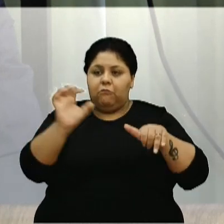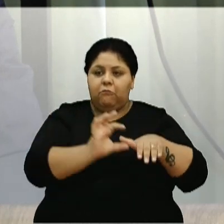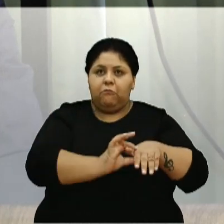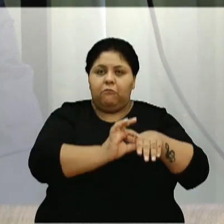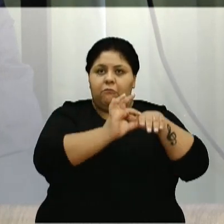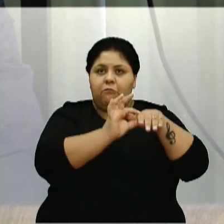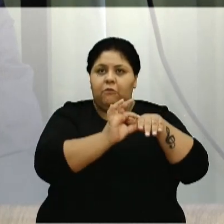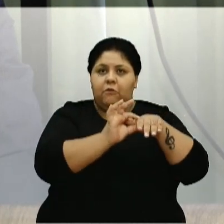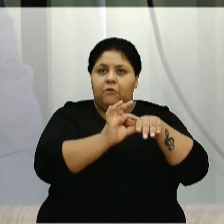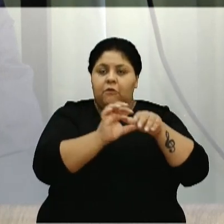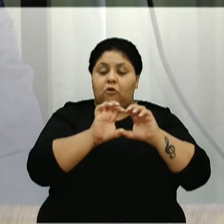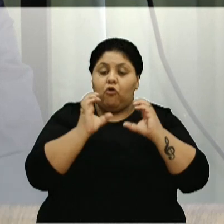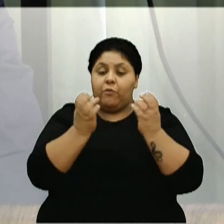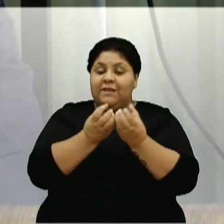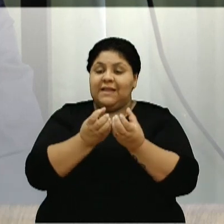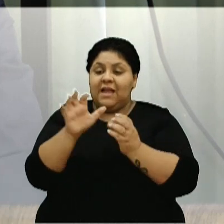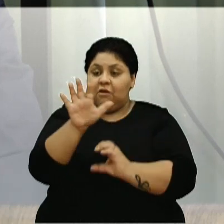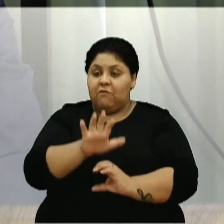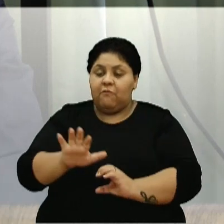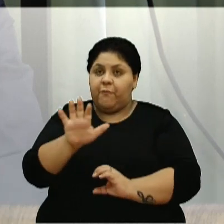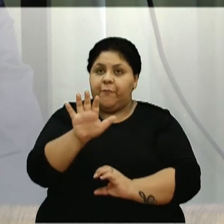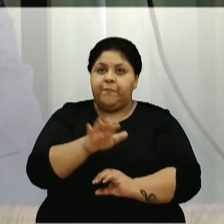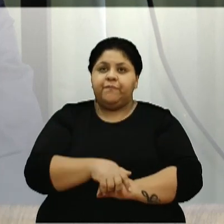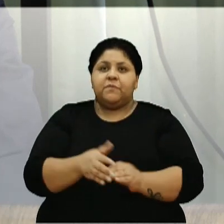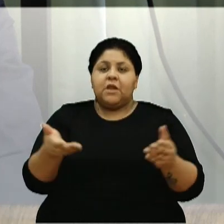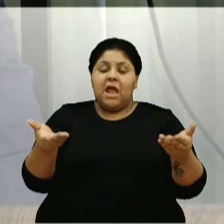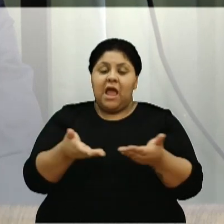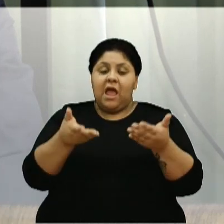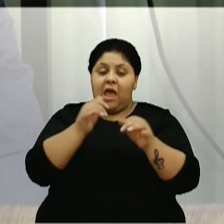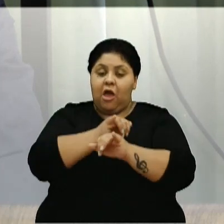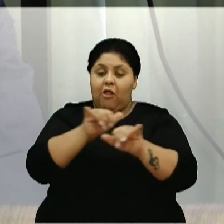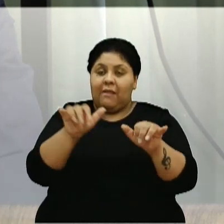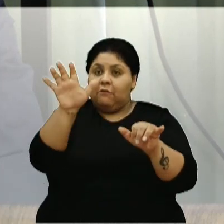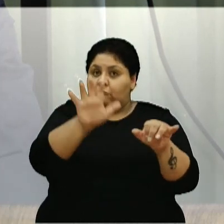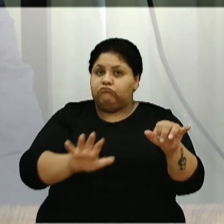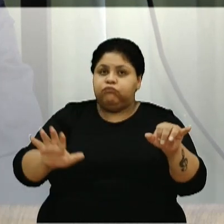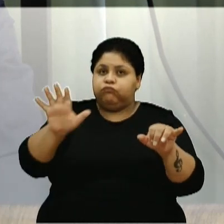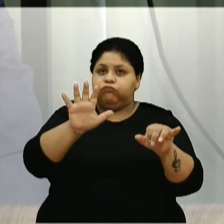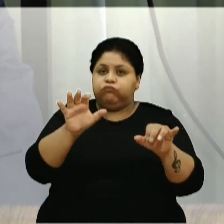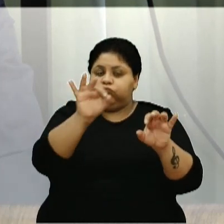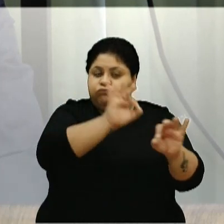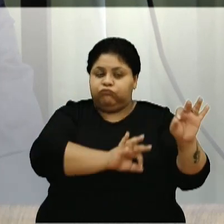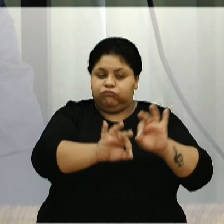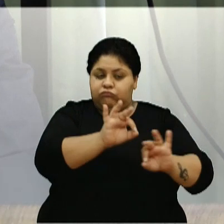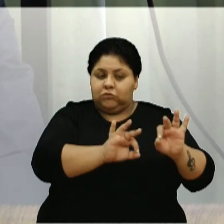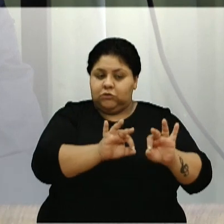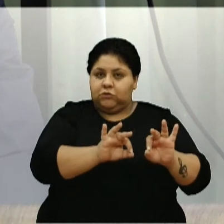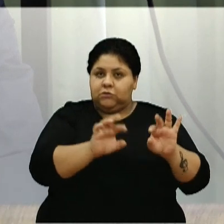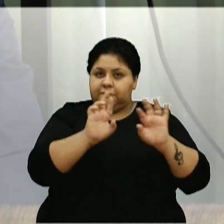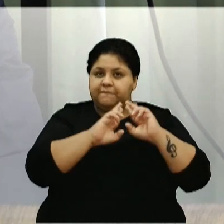a comunidade em geral. Passemos agora às informações gerais de condução dos trabalhos